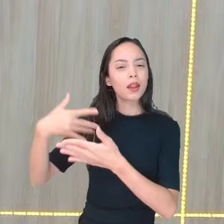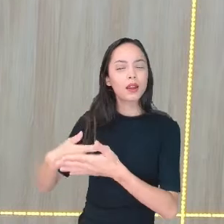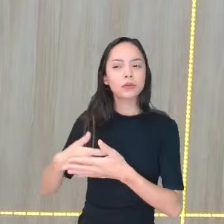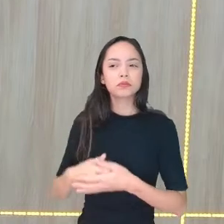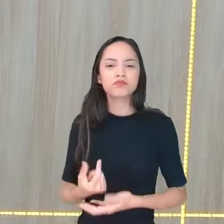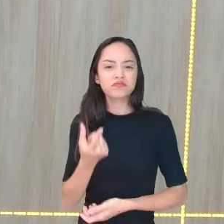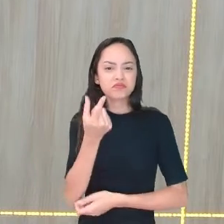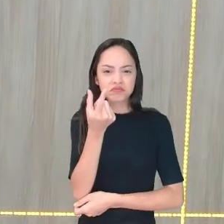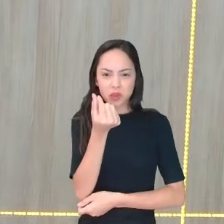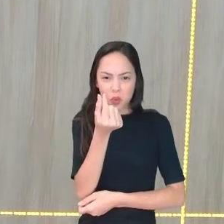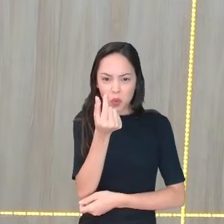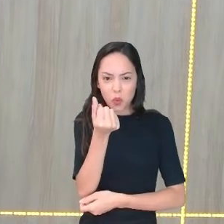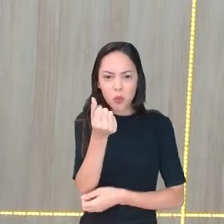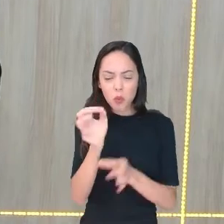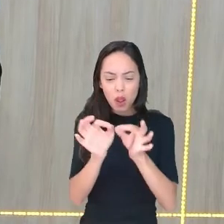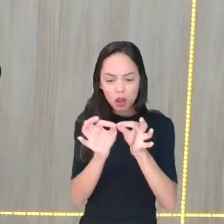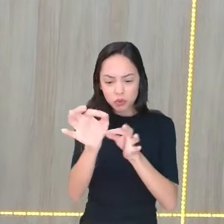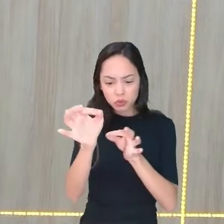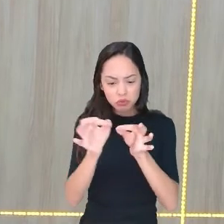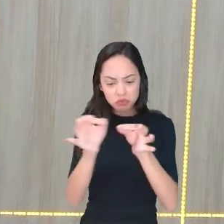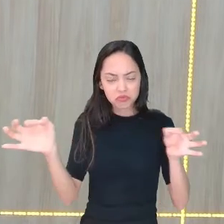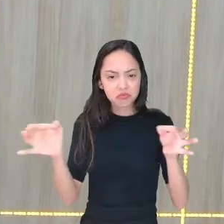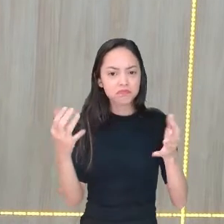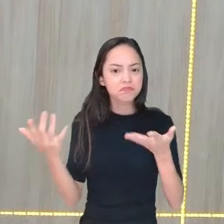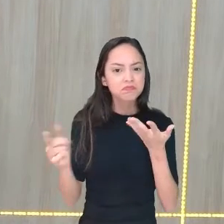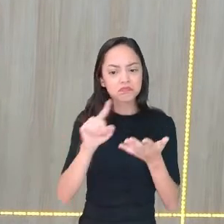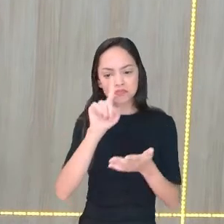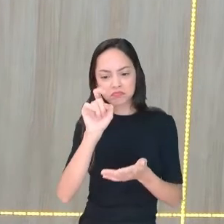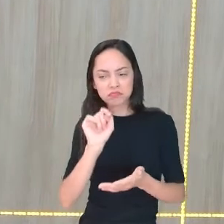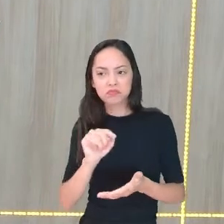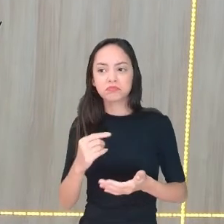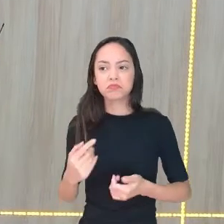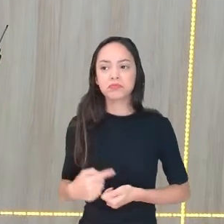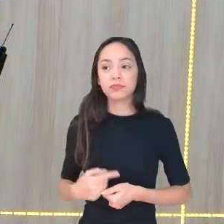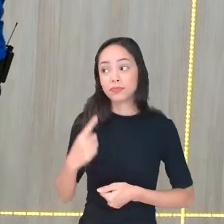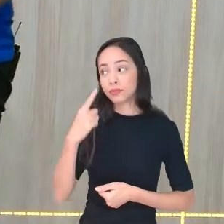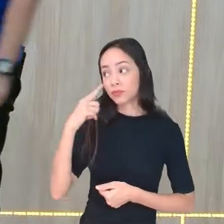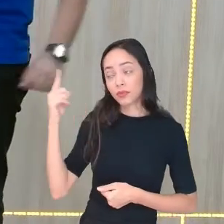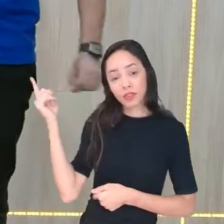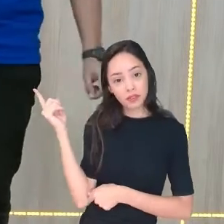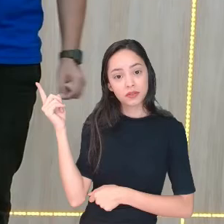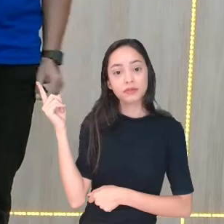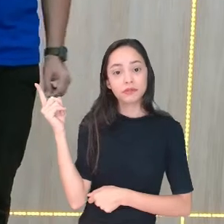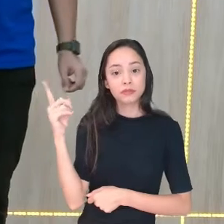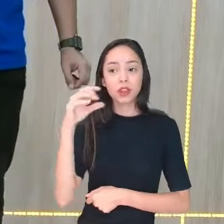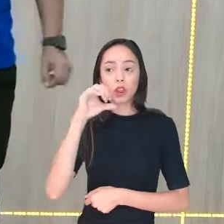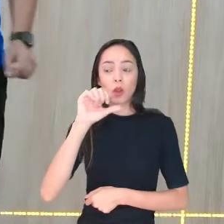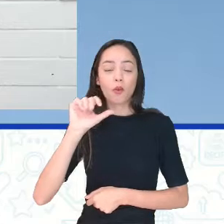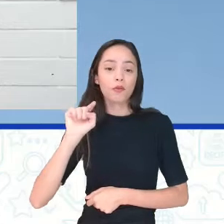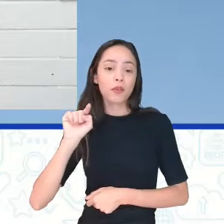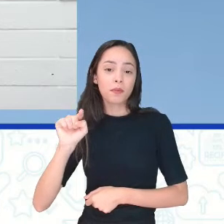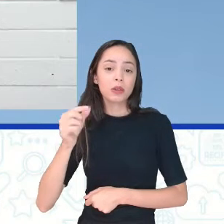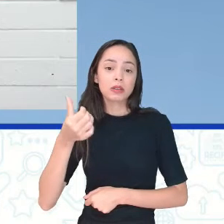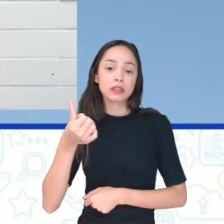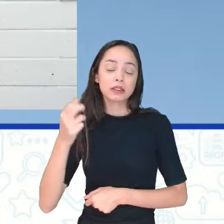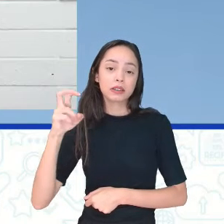quanto será o metro quadrado no bairro da Bela Vista? Olha aqui, R$